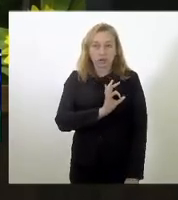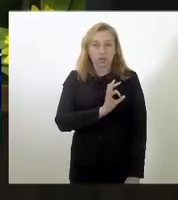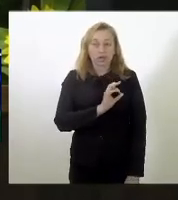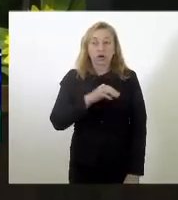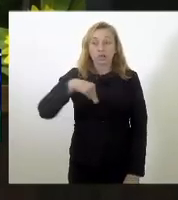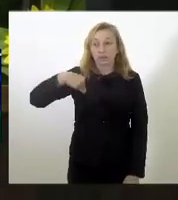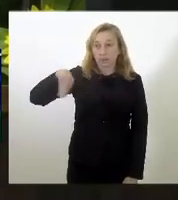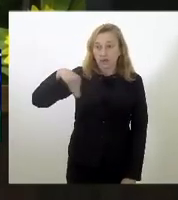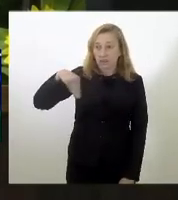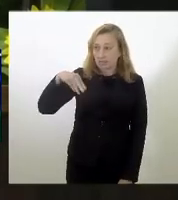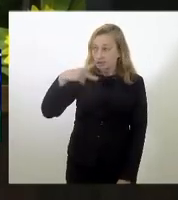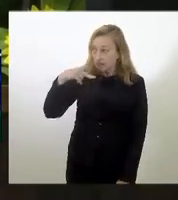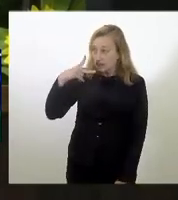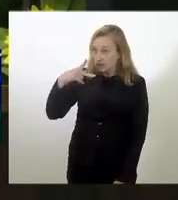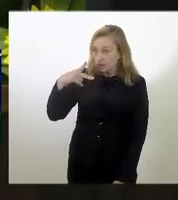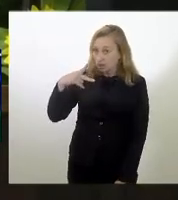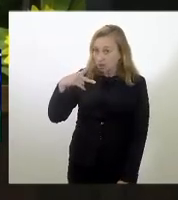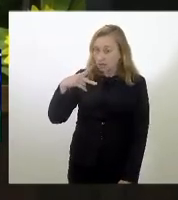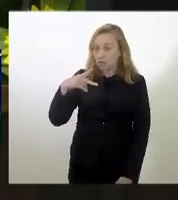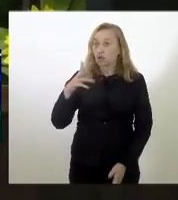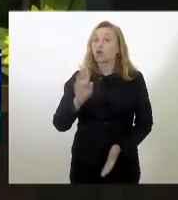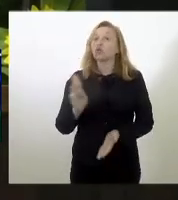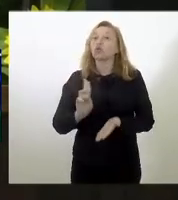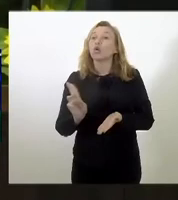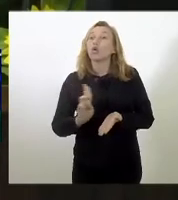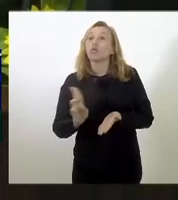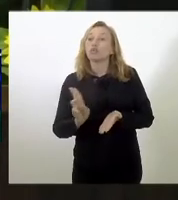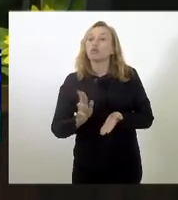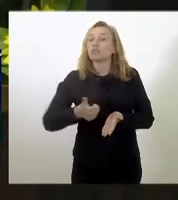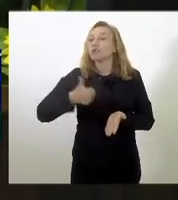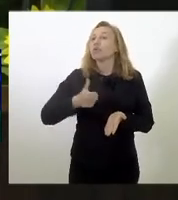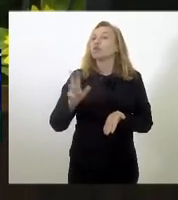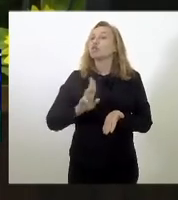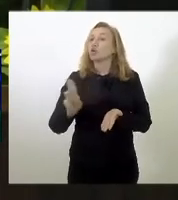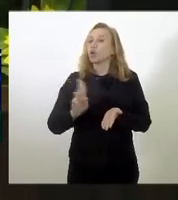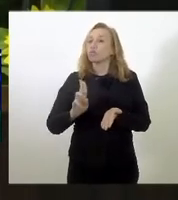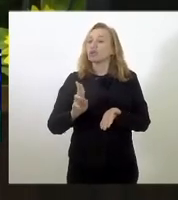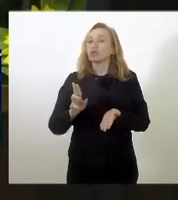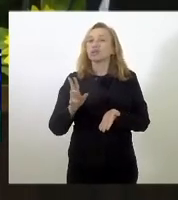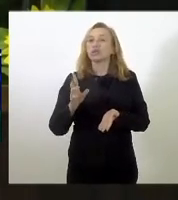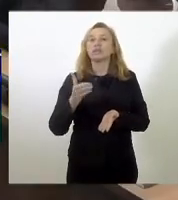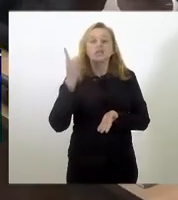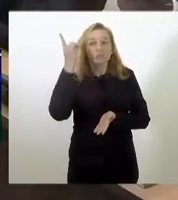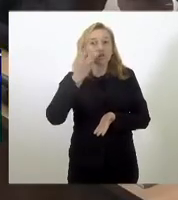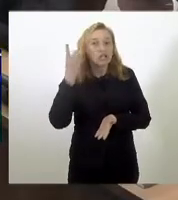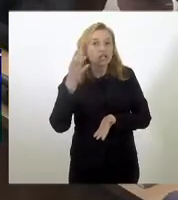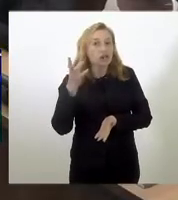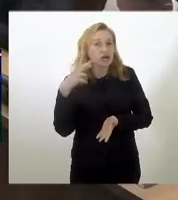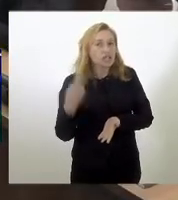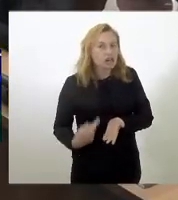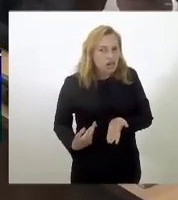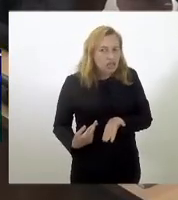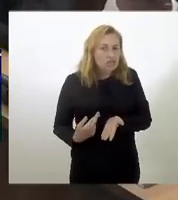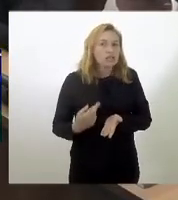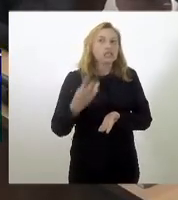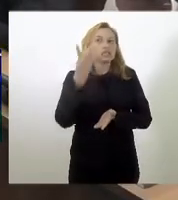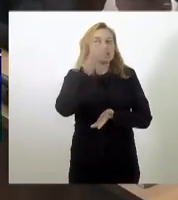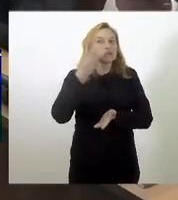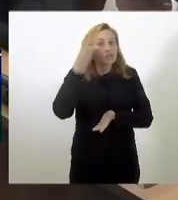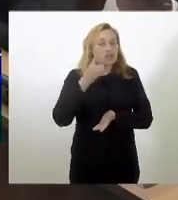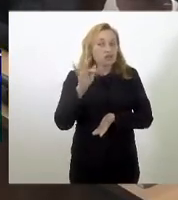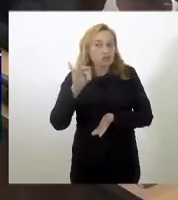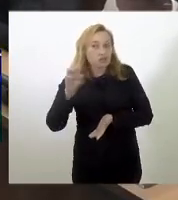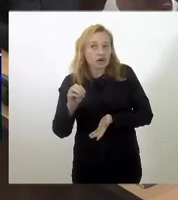declarar. Vamos lá, coautoria. No primeiro projeto da pauta, deputada Renata, deputado Flávio Serafim,